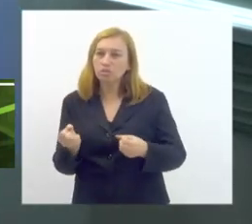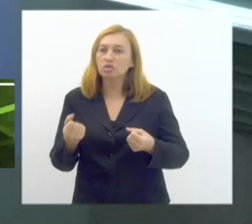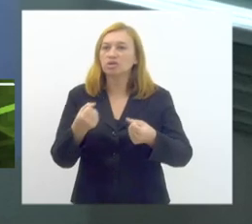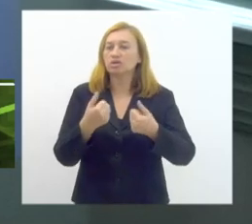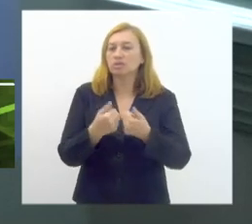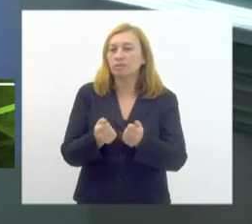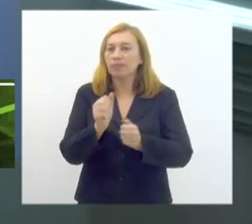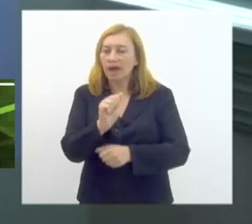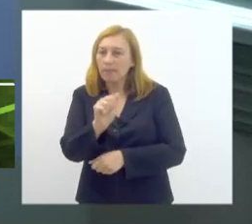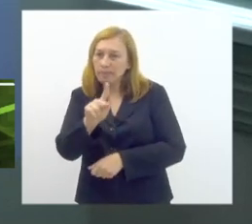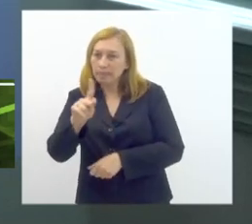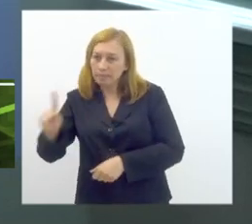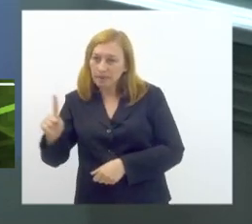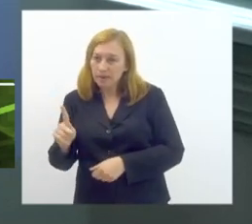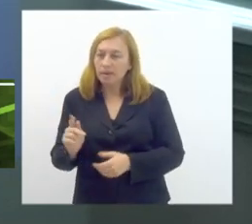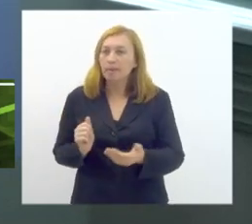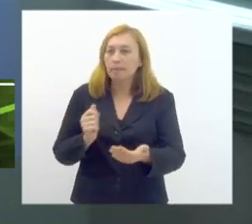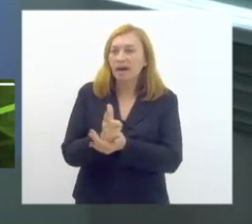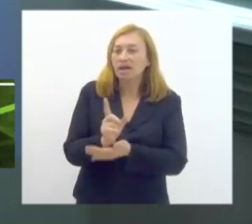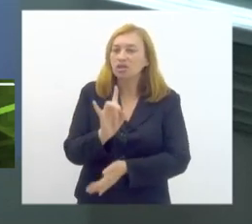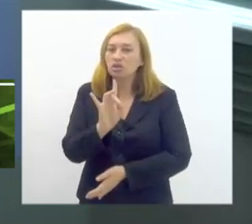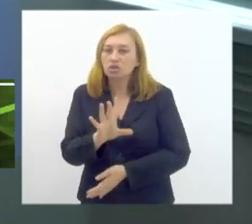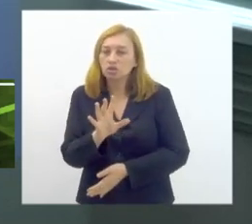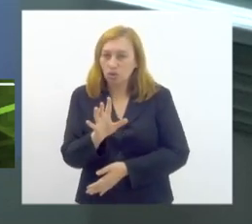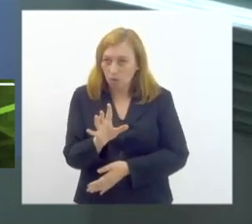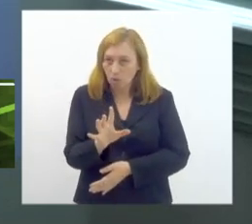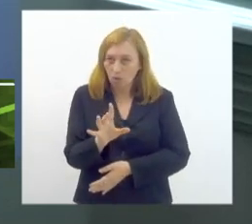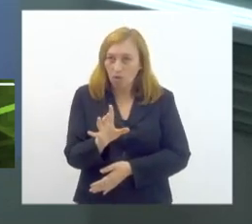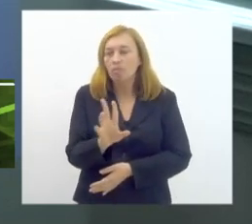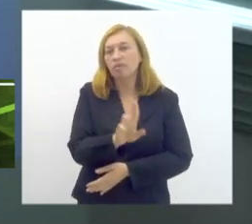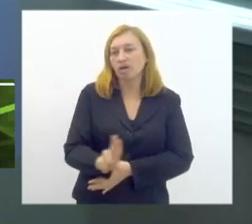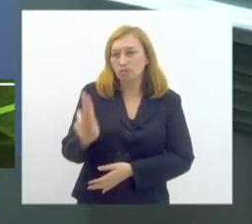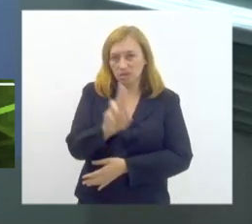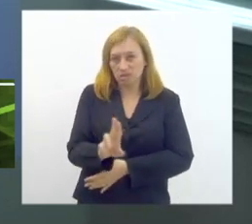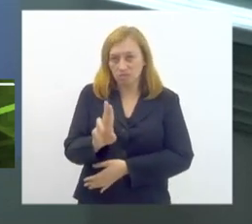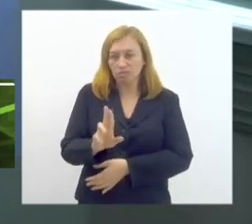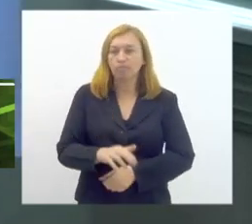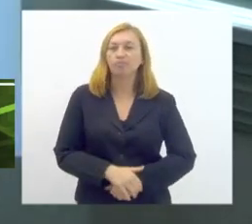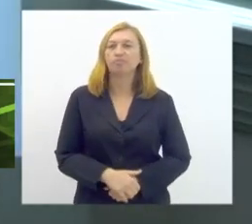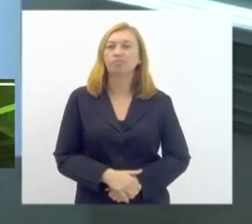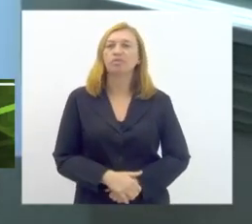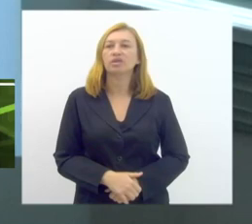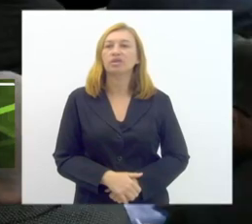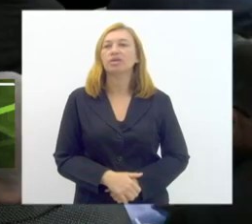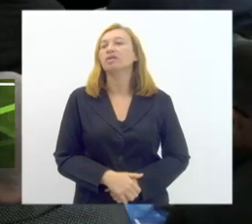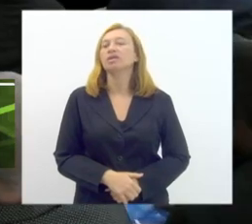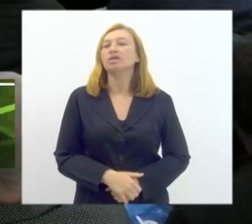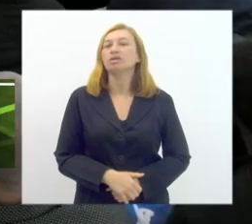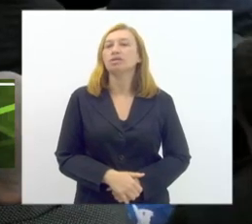aplicativo GPS, pagando-se apenas pela efetiva utilização.